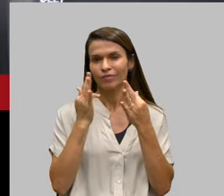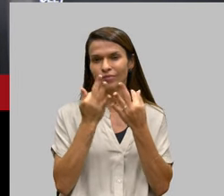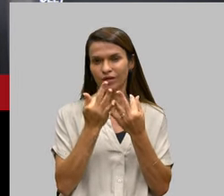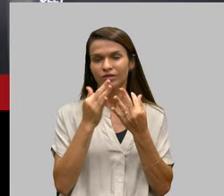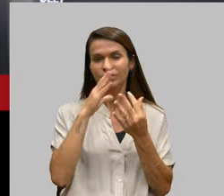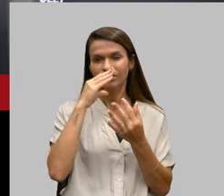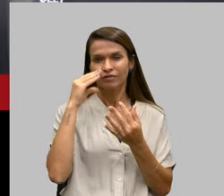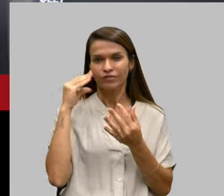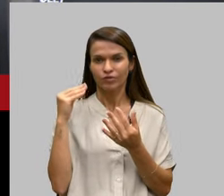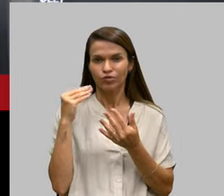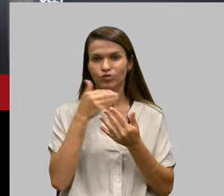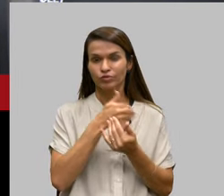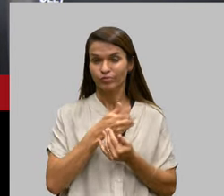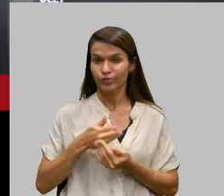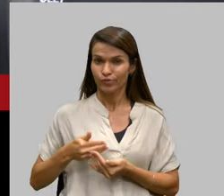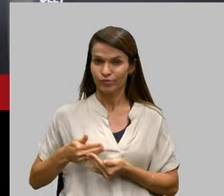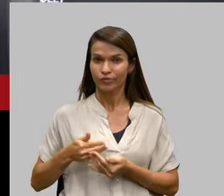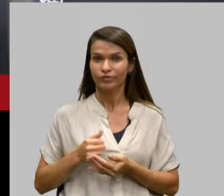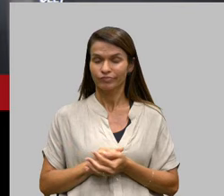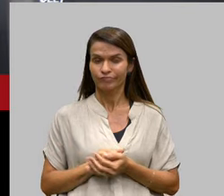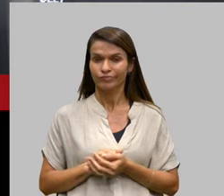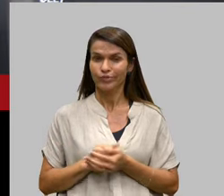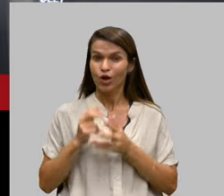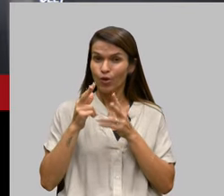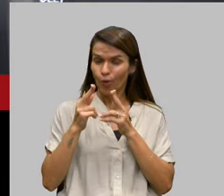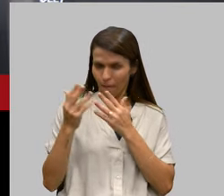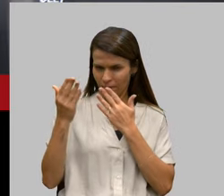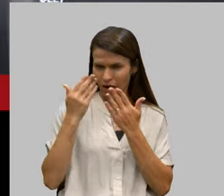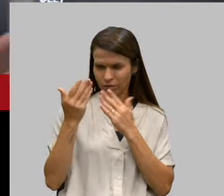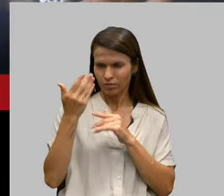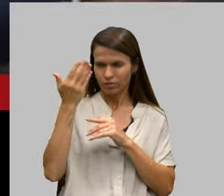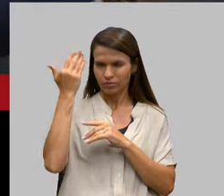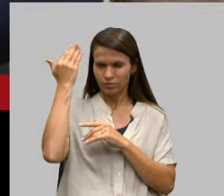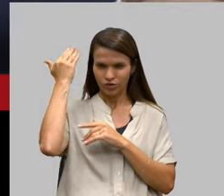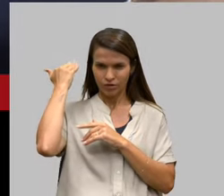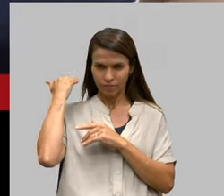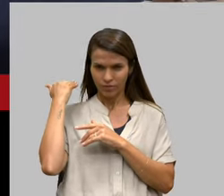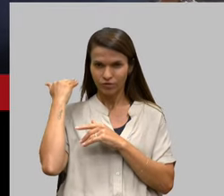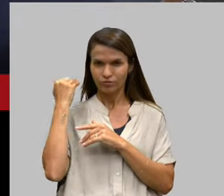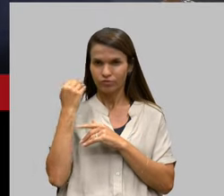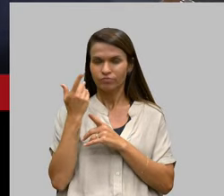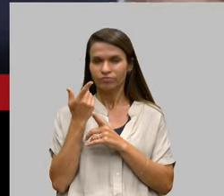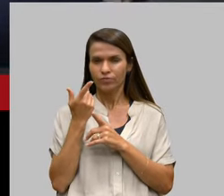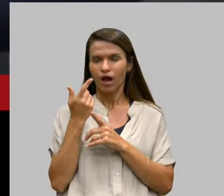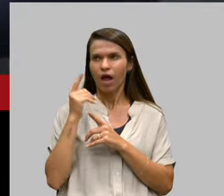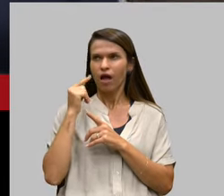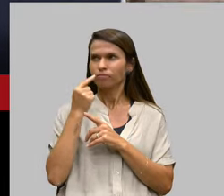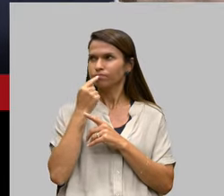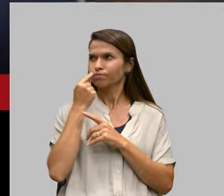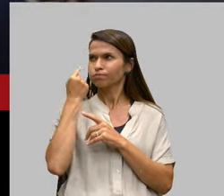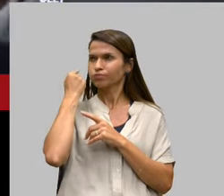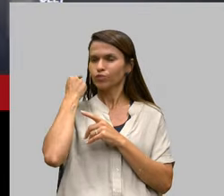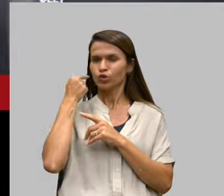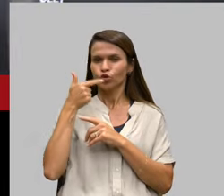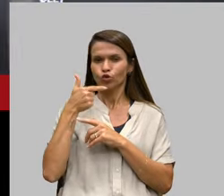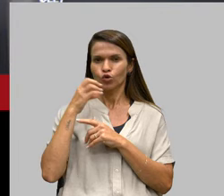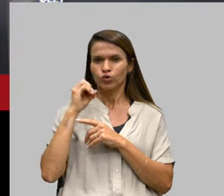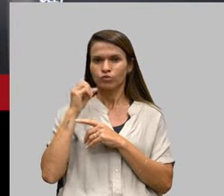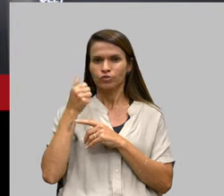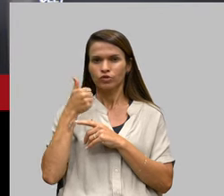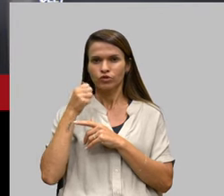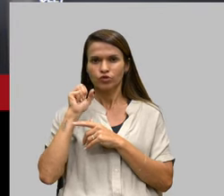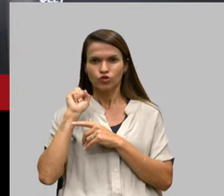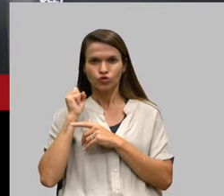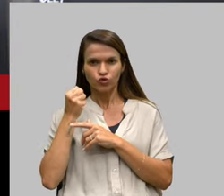Públicos como antigamente e o antigamente que eu tô falando é 2019 2018 a